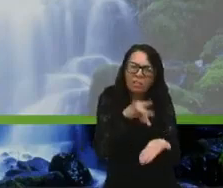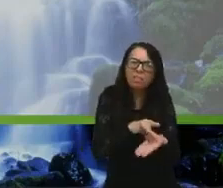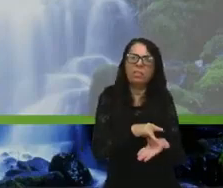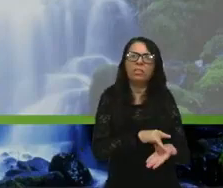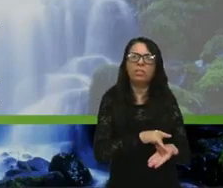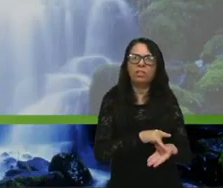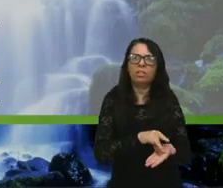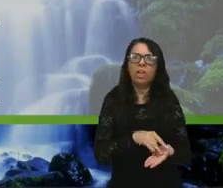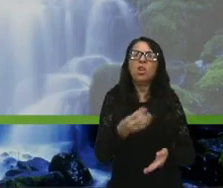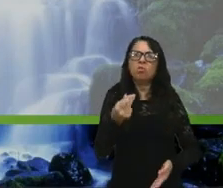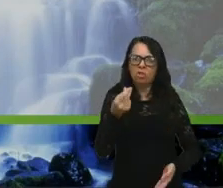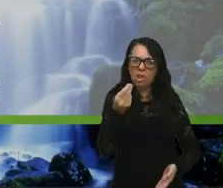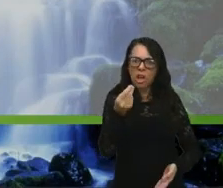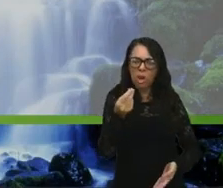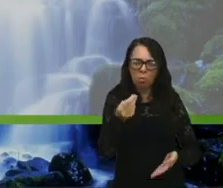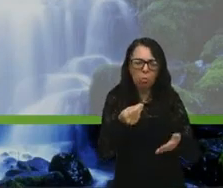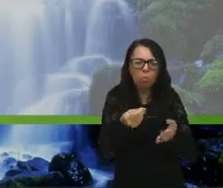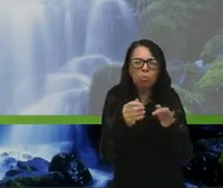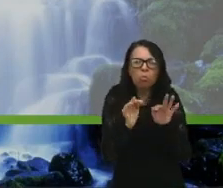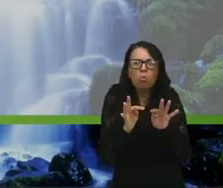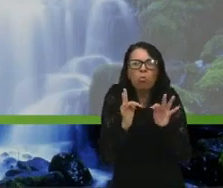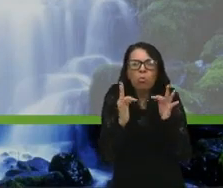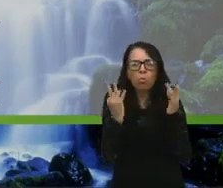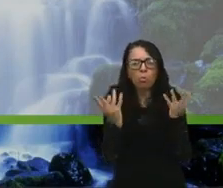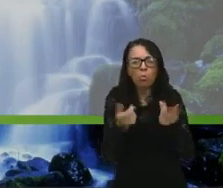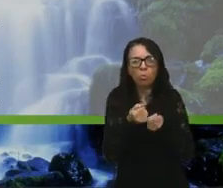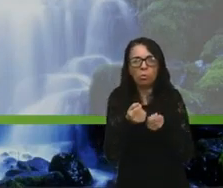na igreja, não quis chamar atenção para si.